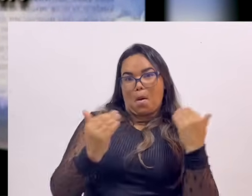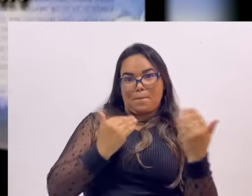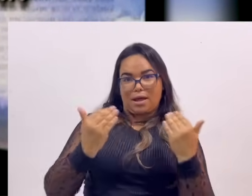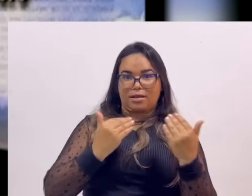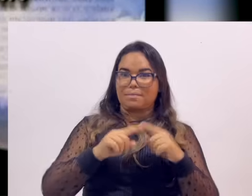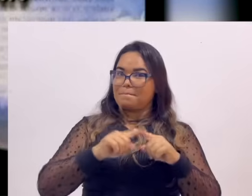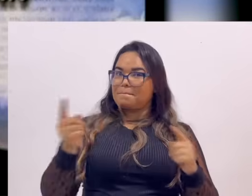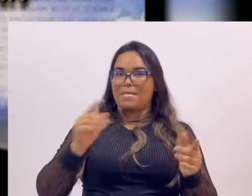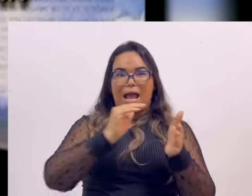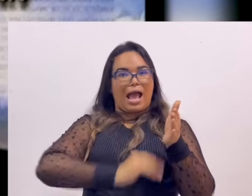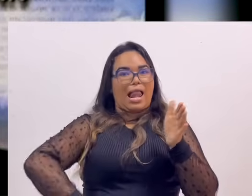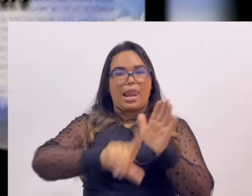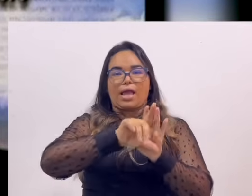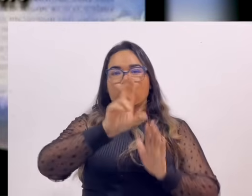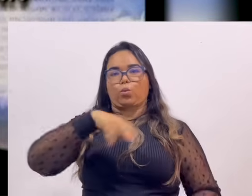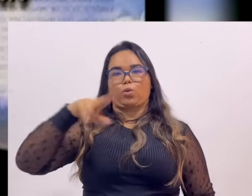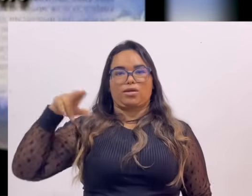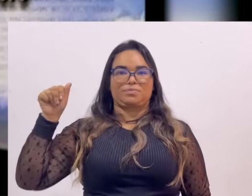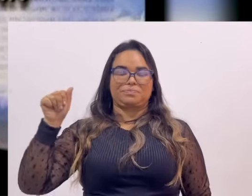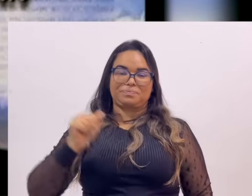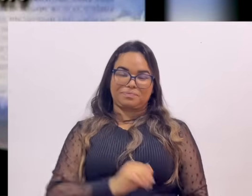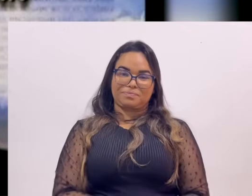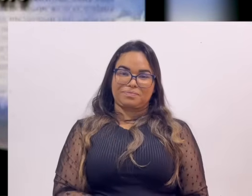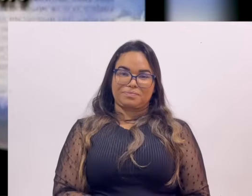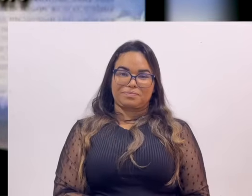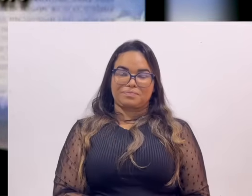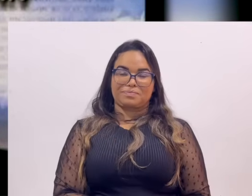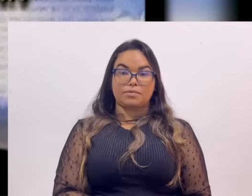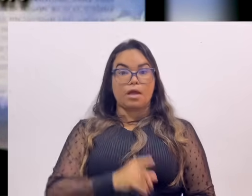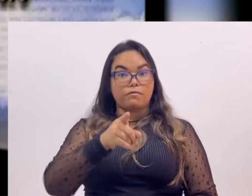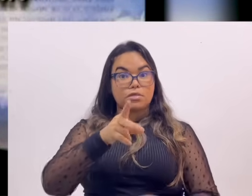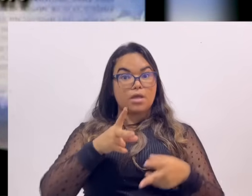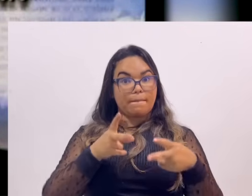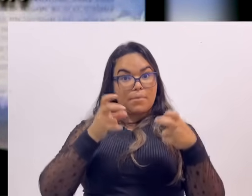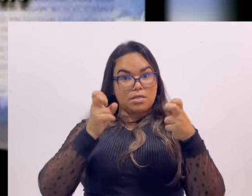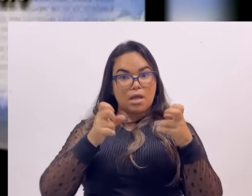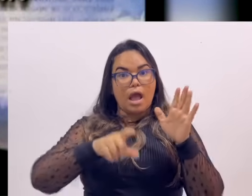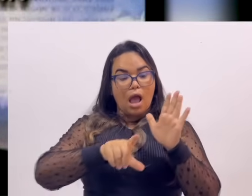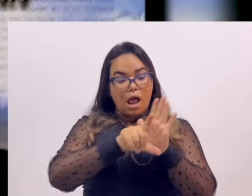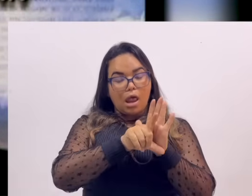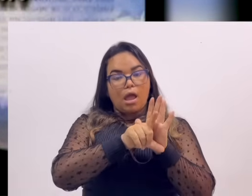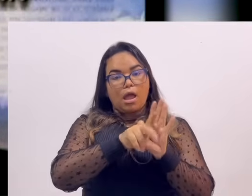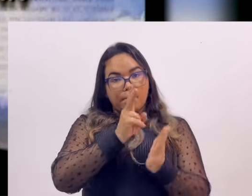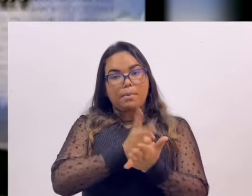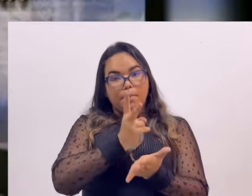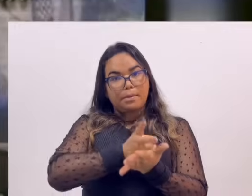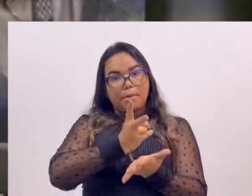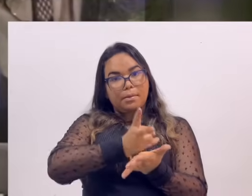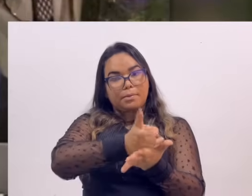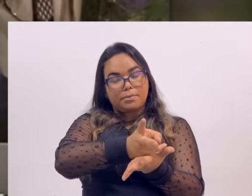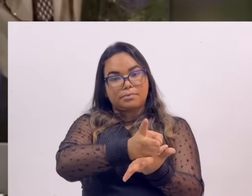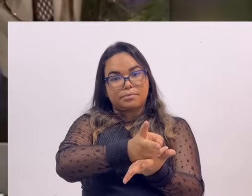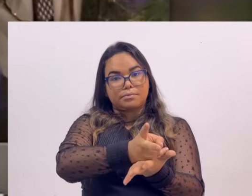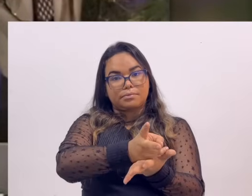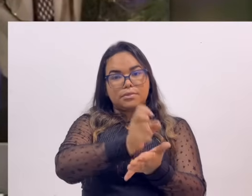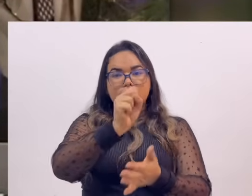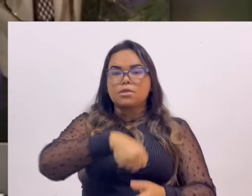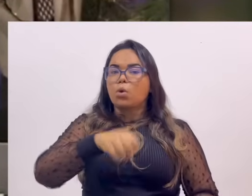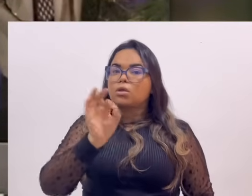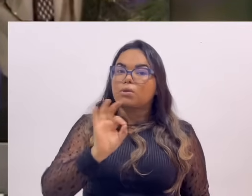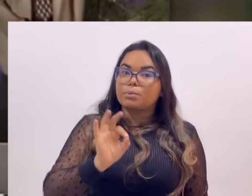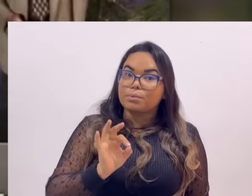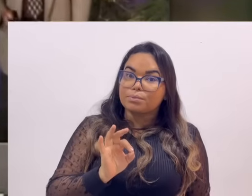16, verso 17. Você percebe que a lei permanece? Sim ou não? Ok.